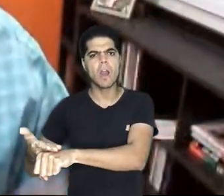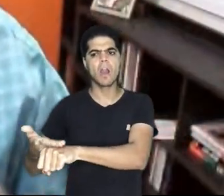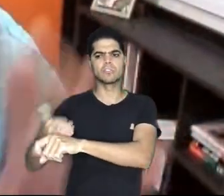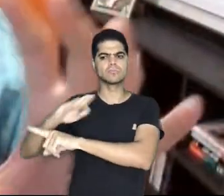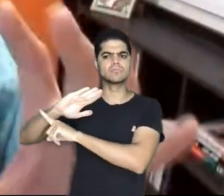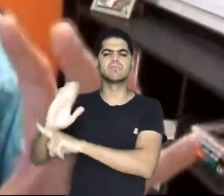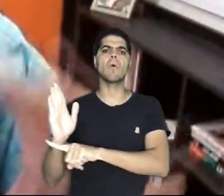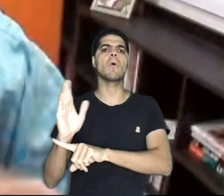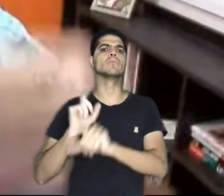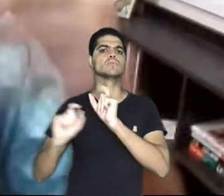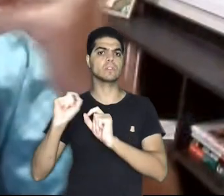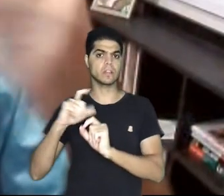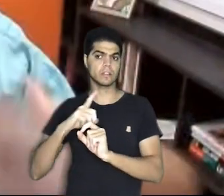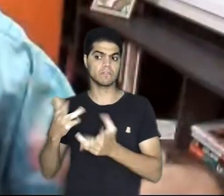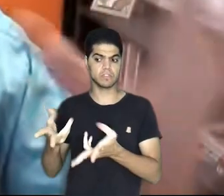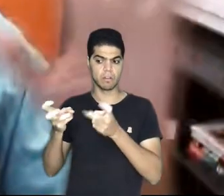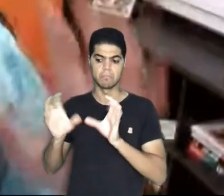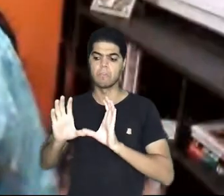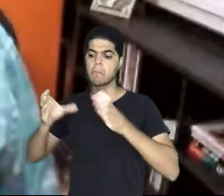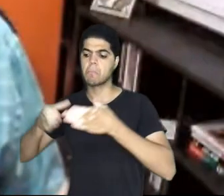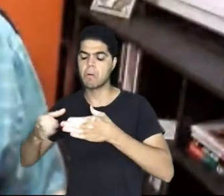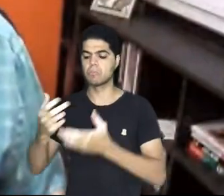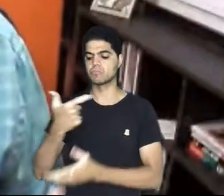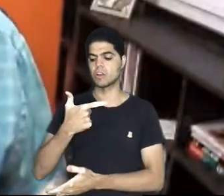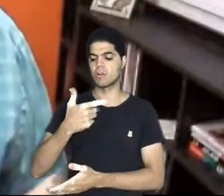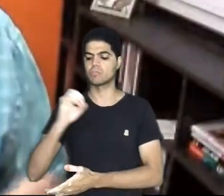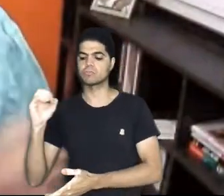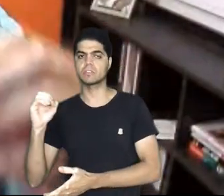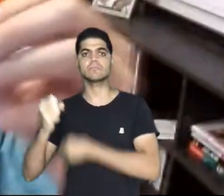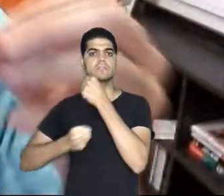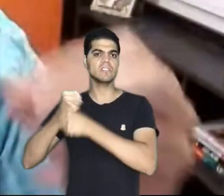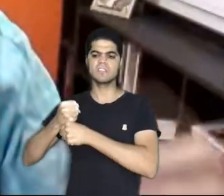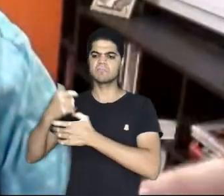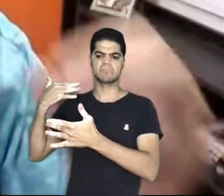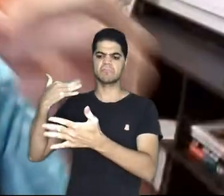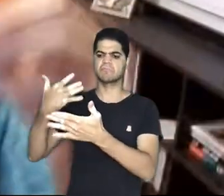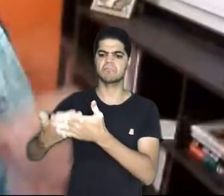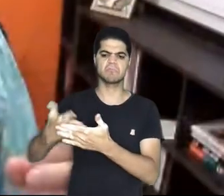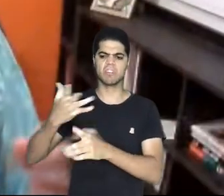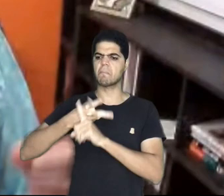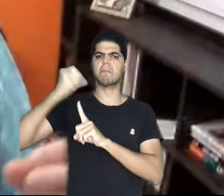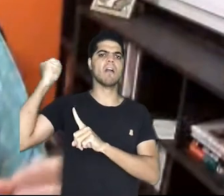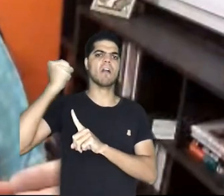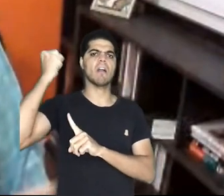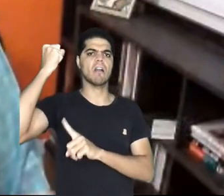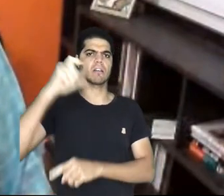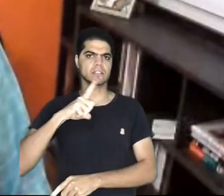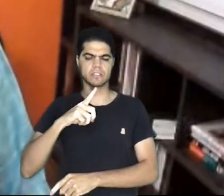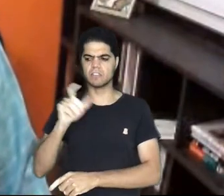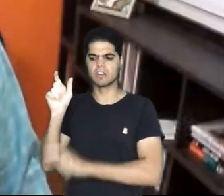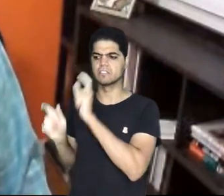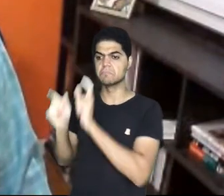tradicional, uma atitude que já tem seus 200 anos de vida, de heroicização dos personagens